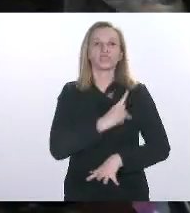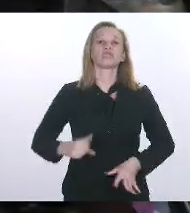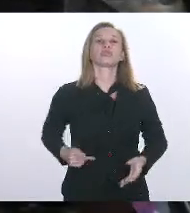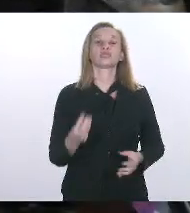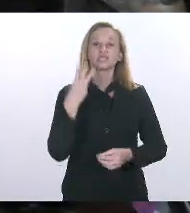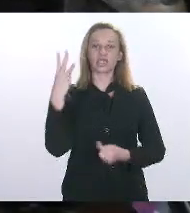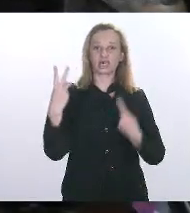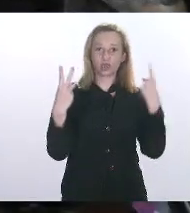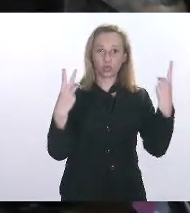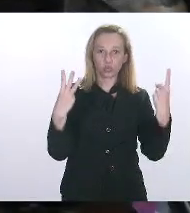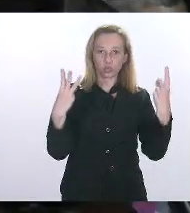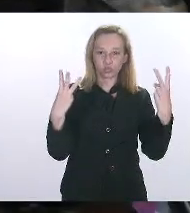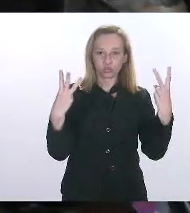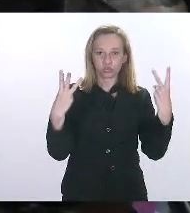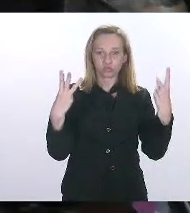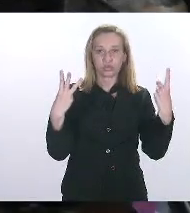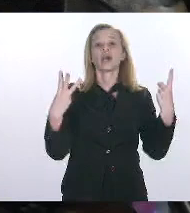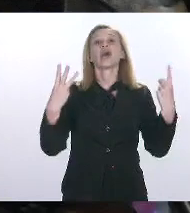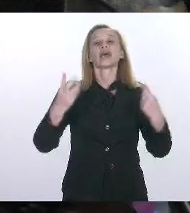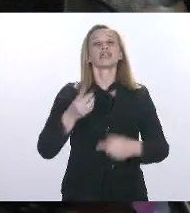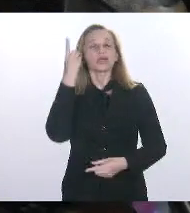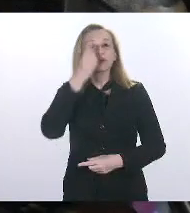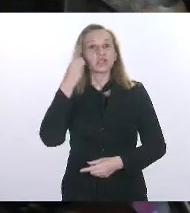3-1. Deputado Bruno Dauaire.